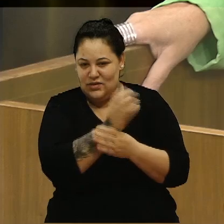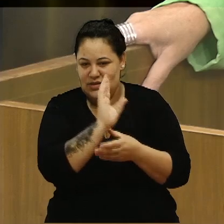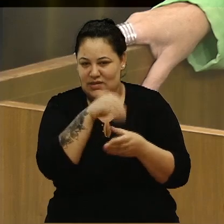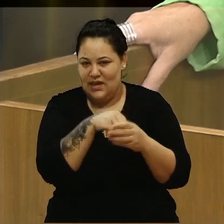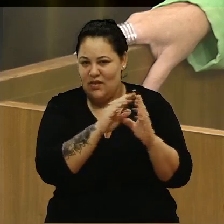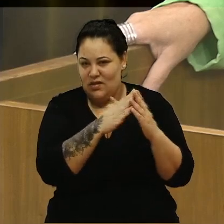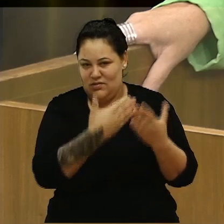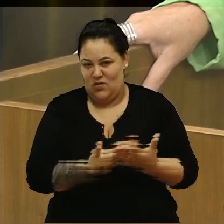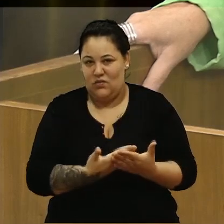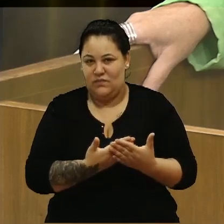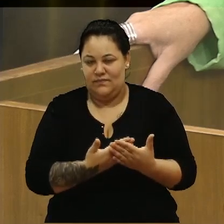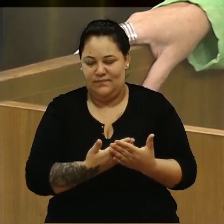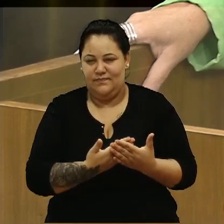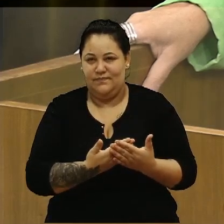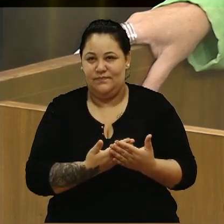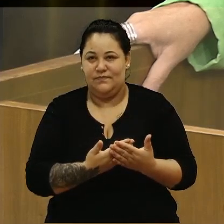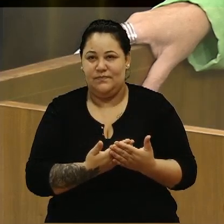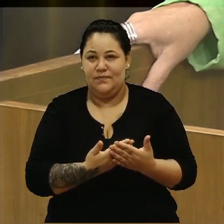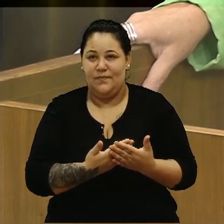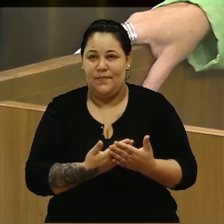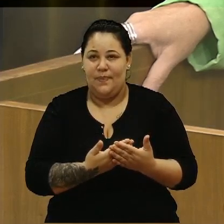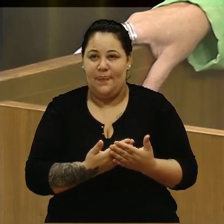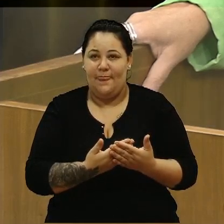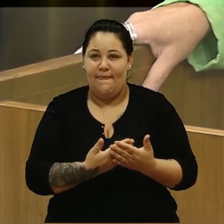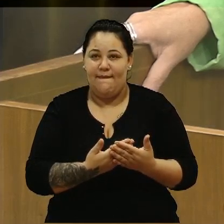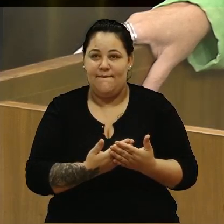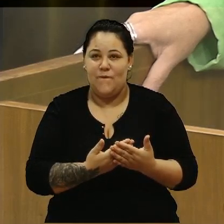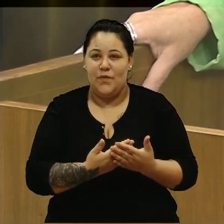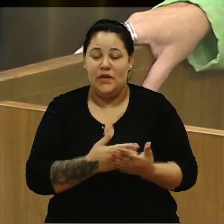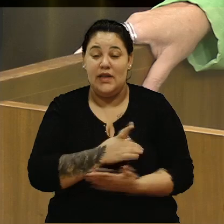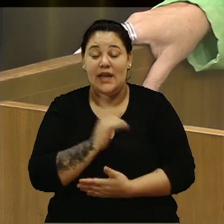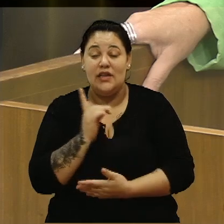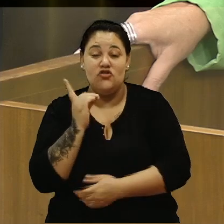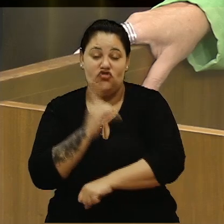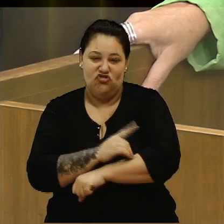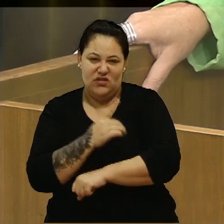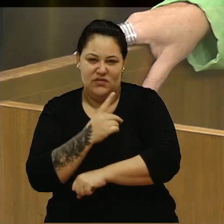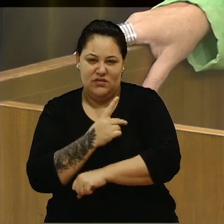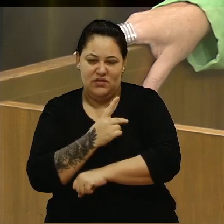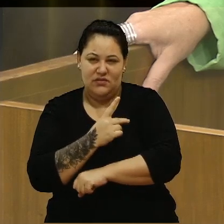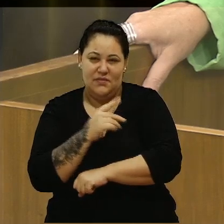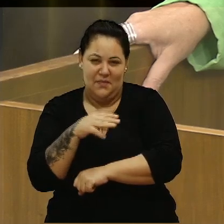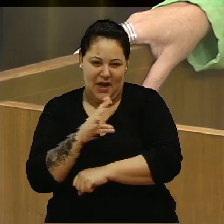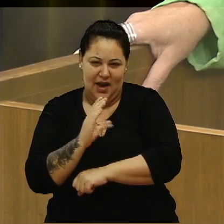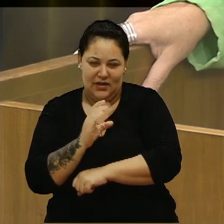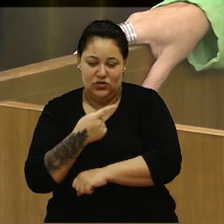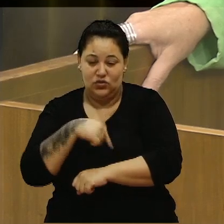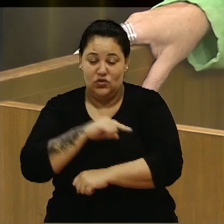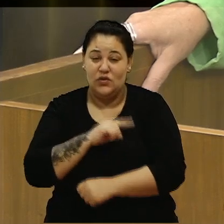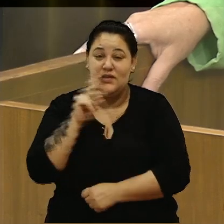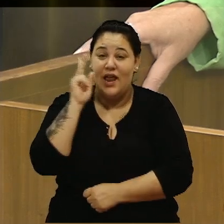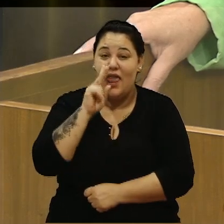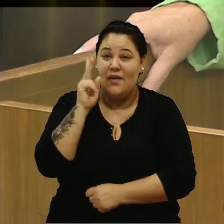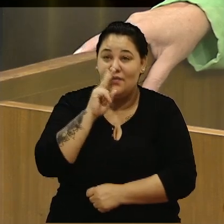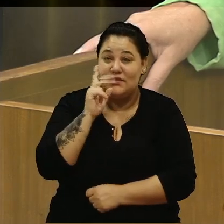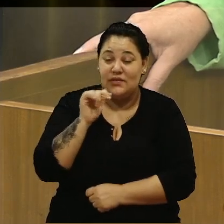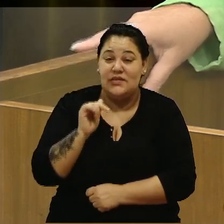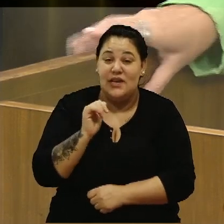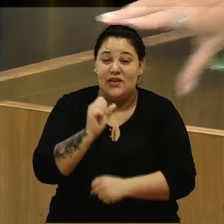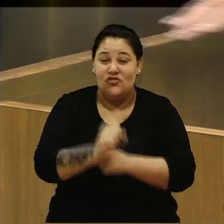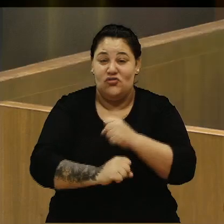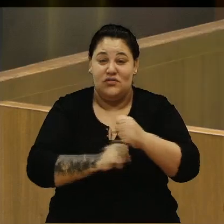escolas. E naquele dia, era o dia que estávamos relembrando 7